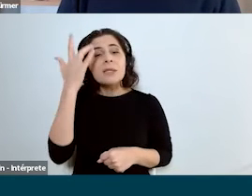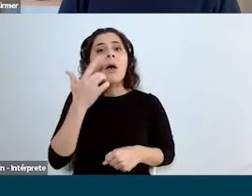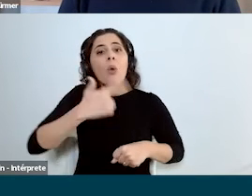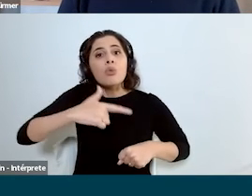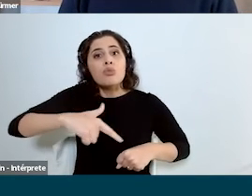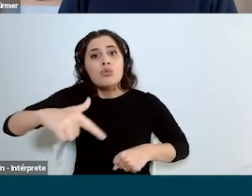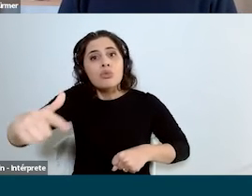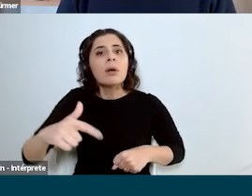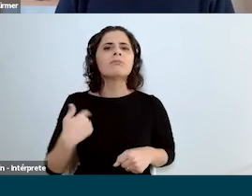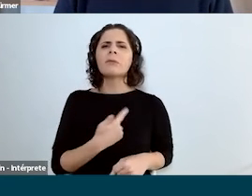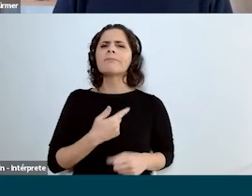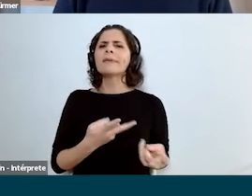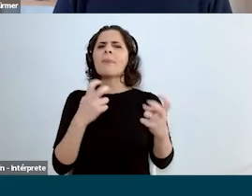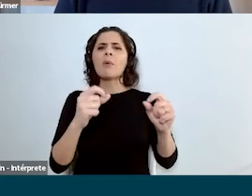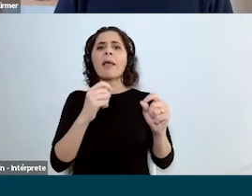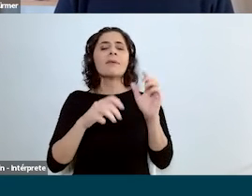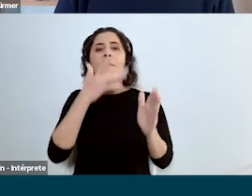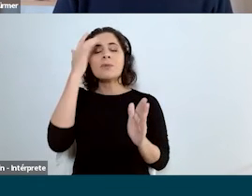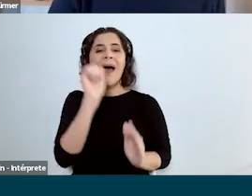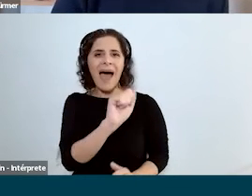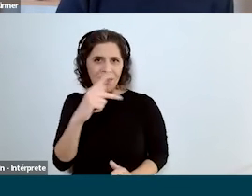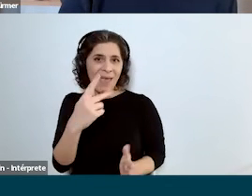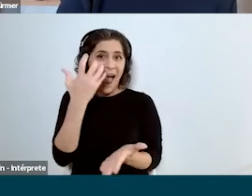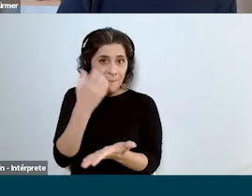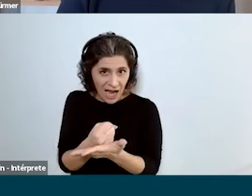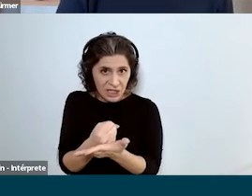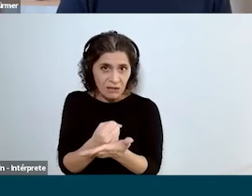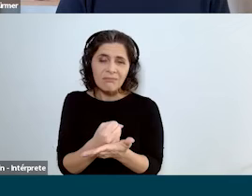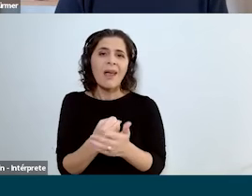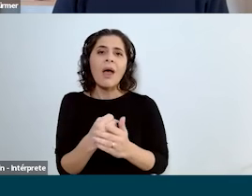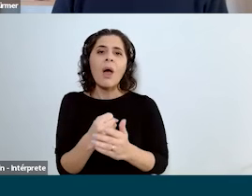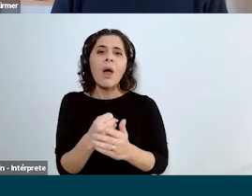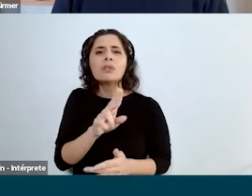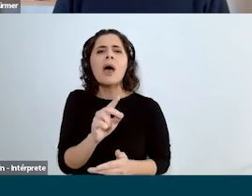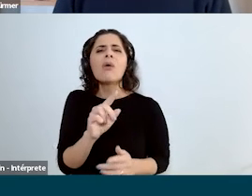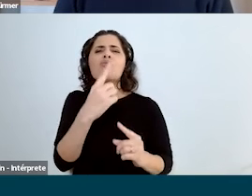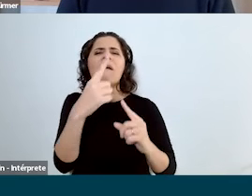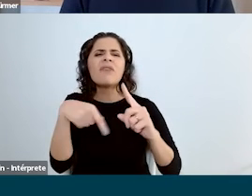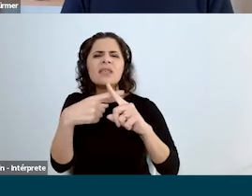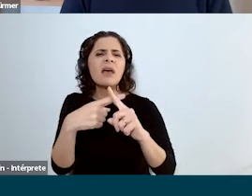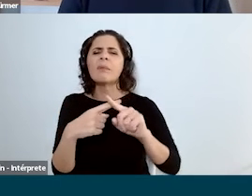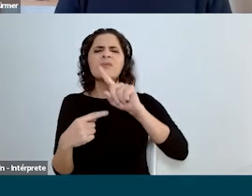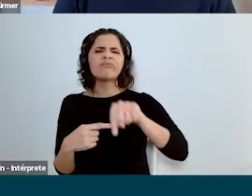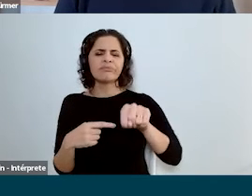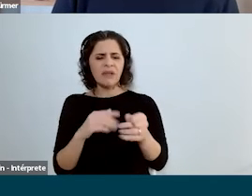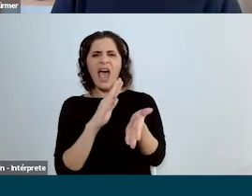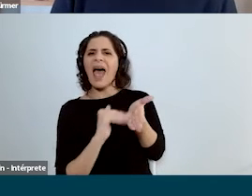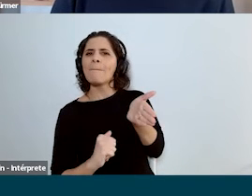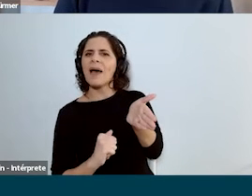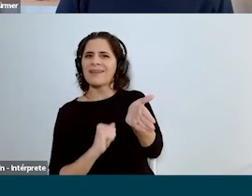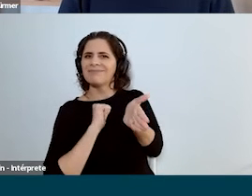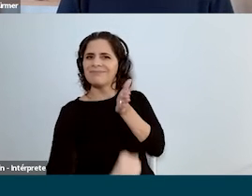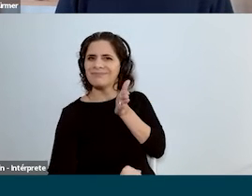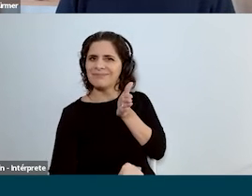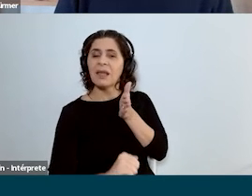recorrentes, a gente entendeu que o maior agressor era a quantidade de desinstalações. As pessoas baixavam o nosso app, mas usavam só uma vez e caíam fora, não